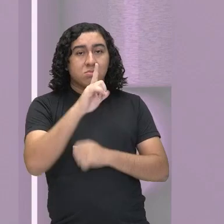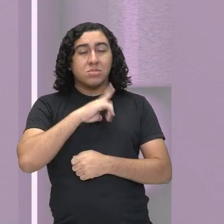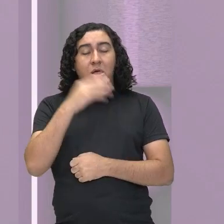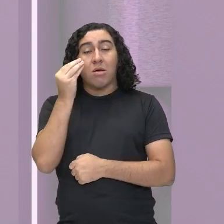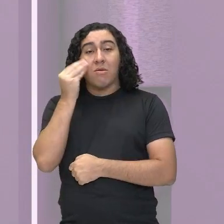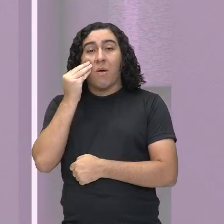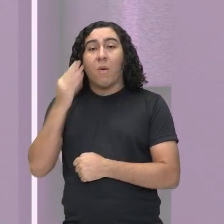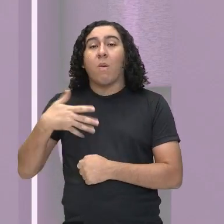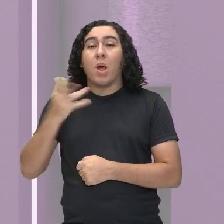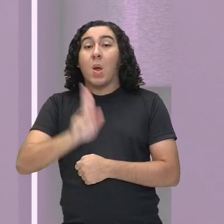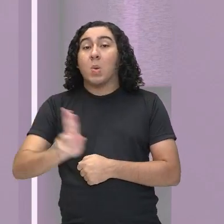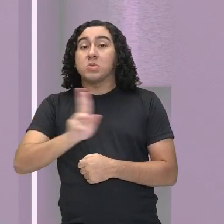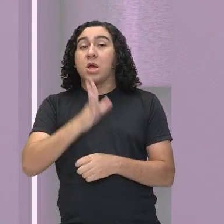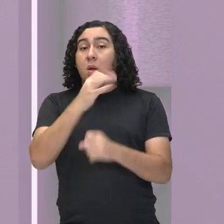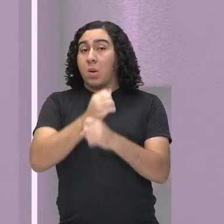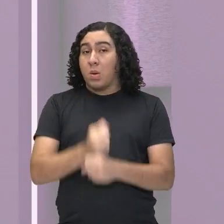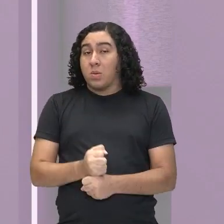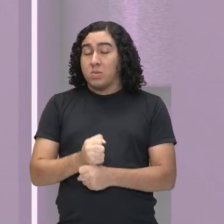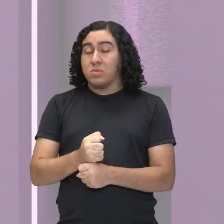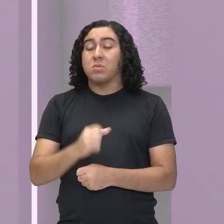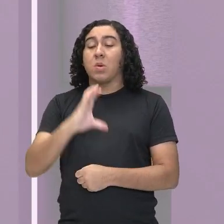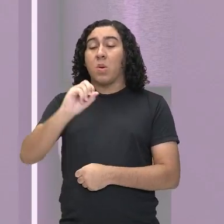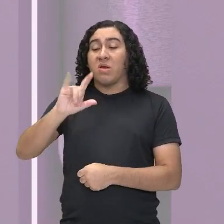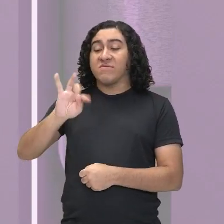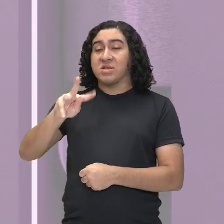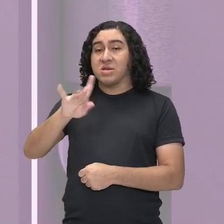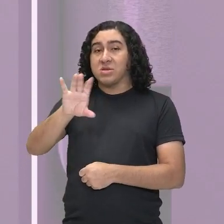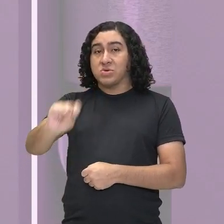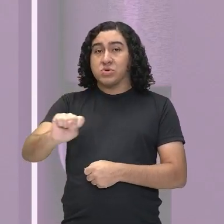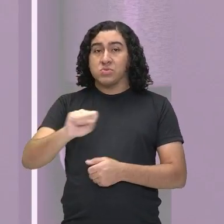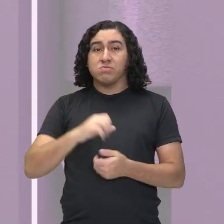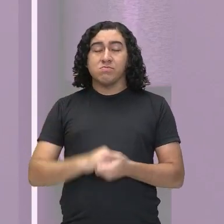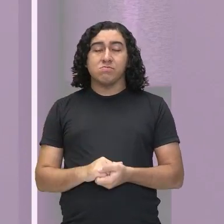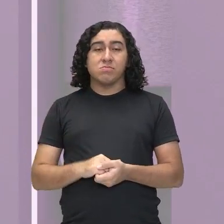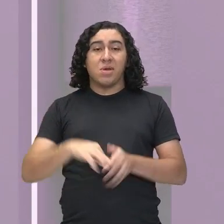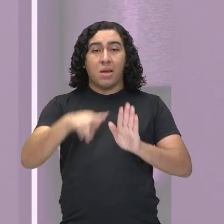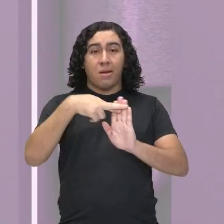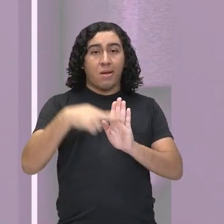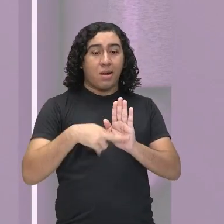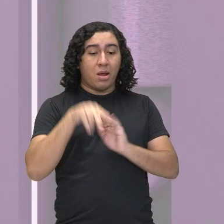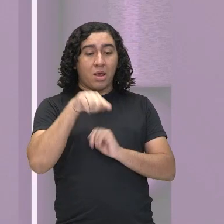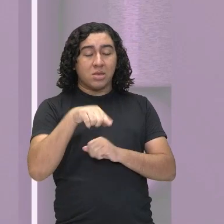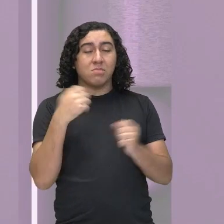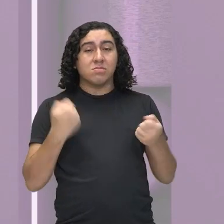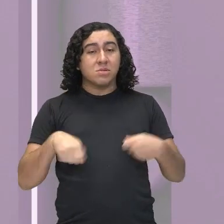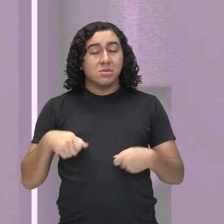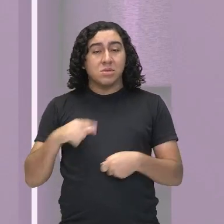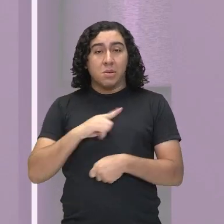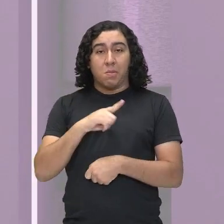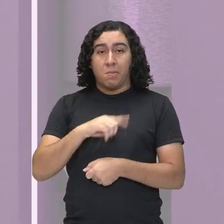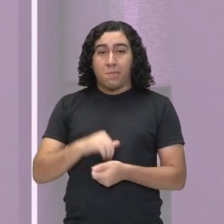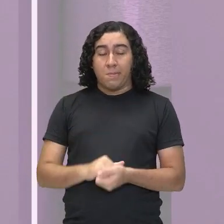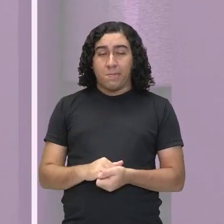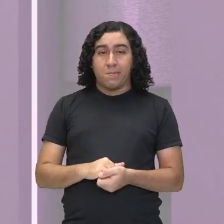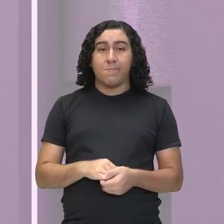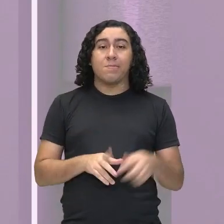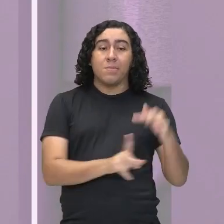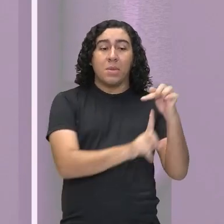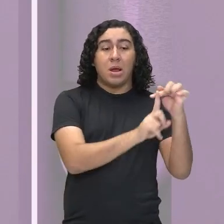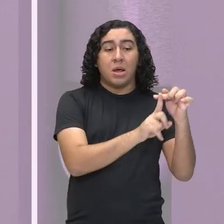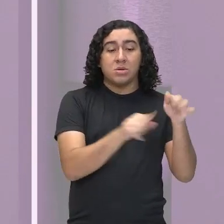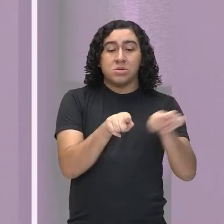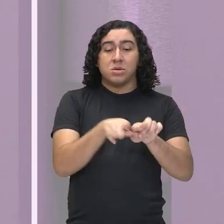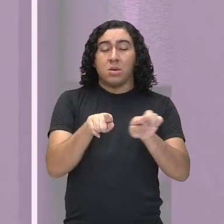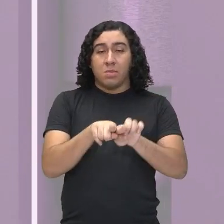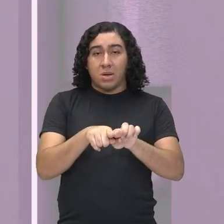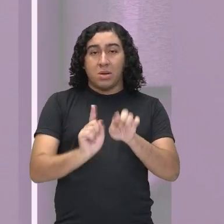com quem? Com os coeficientes. Então, essa regra aí nós percebemos que vale tanto na adição de monômios quanto